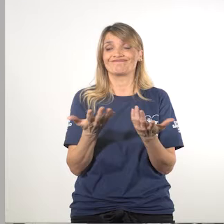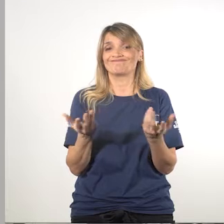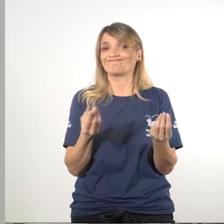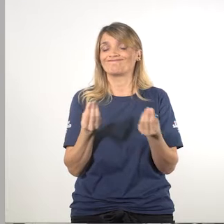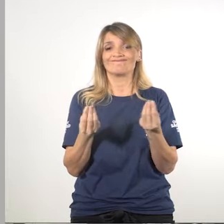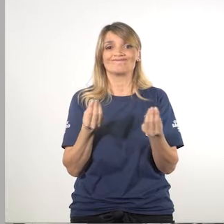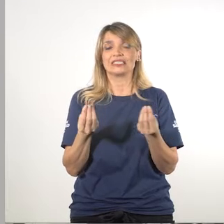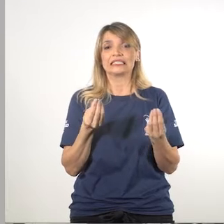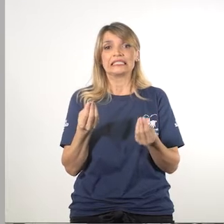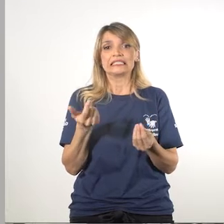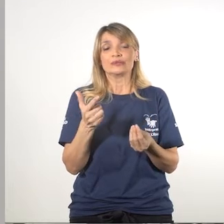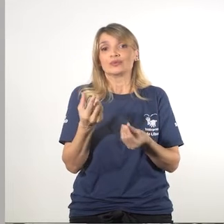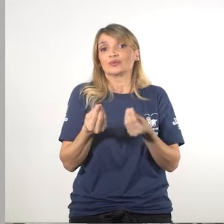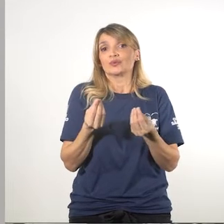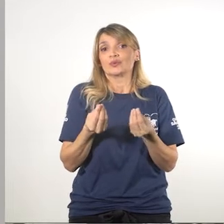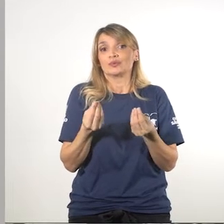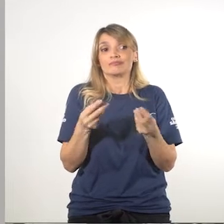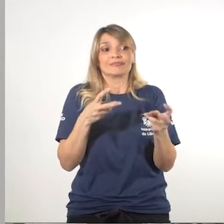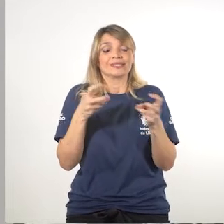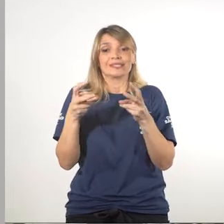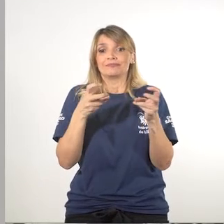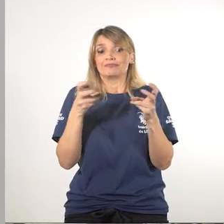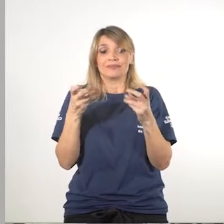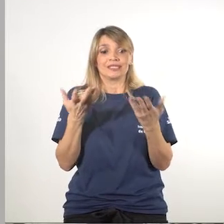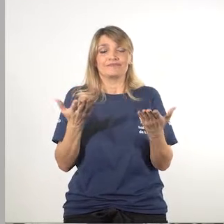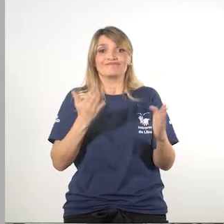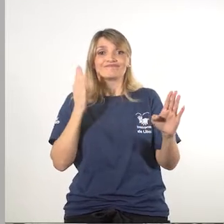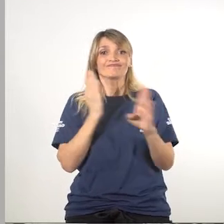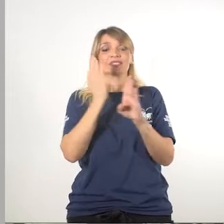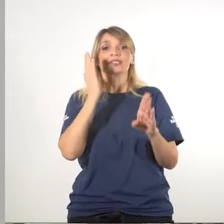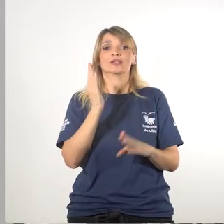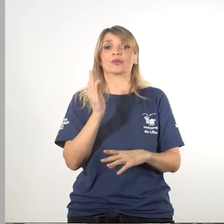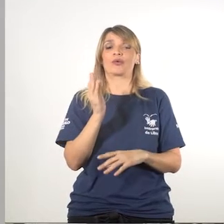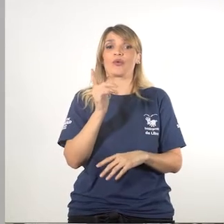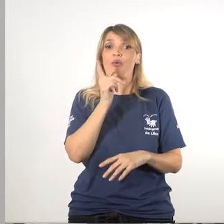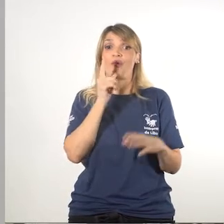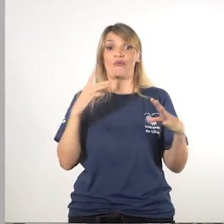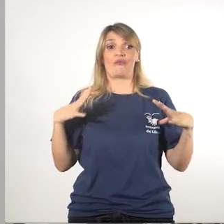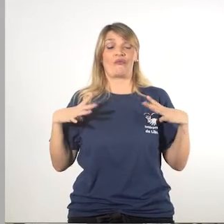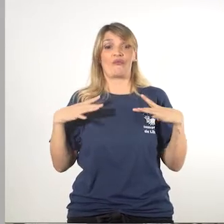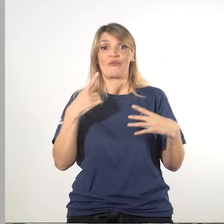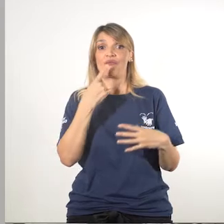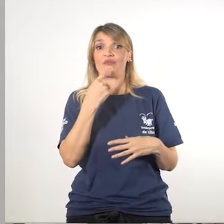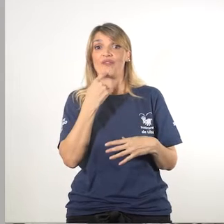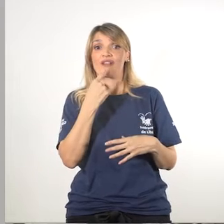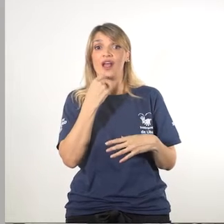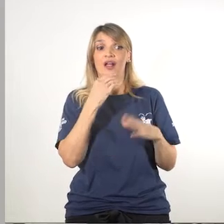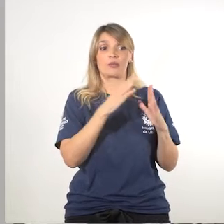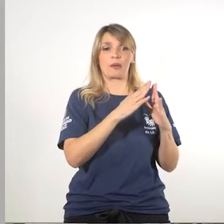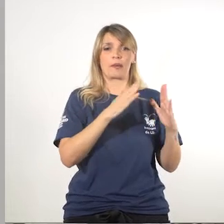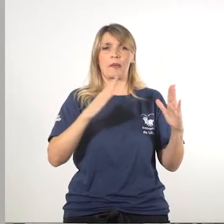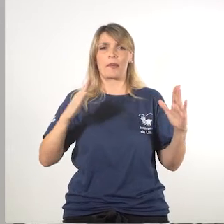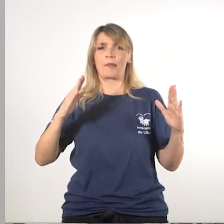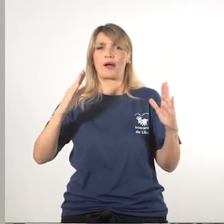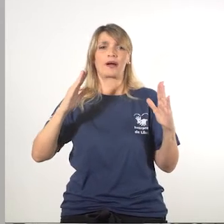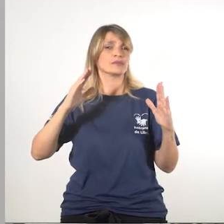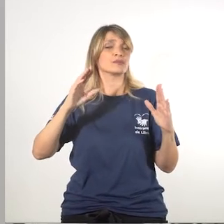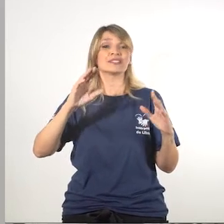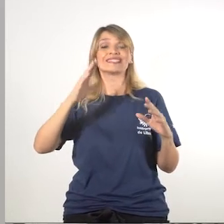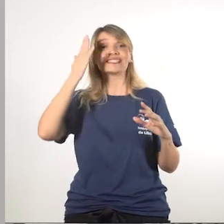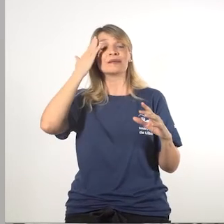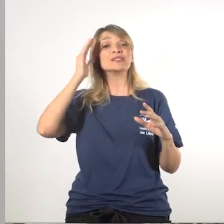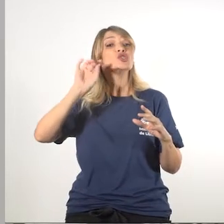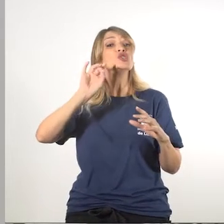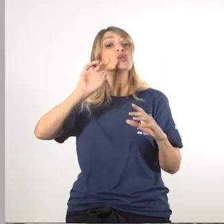ser o impacto das medidas do feriado prolongado e da fase emergencial para ainda daqui 15 dias,